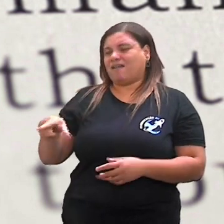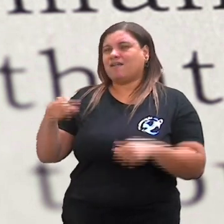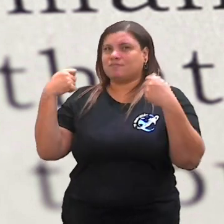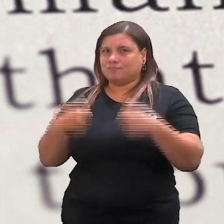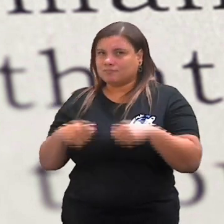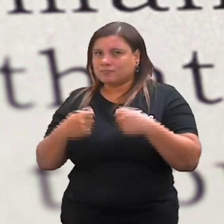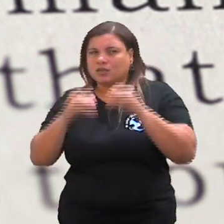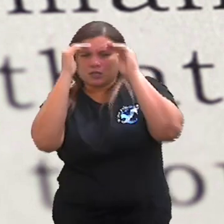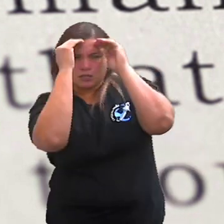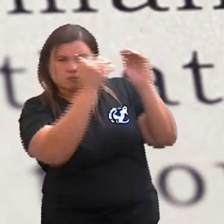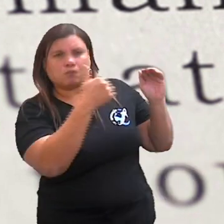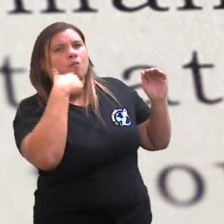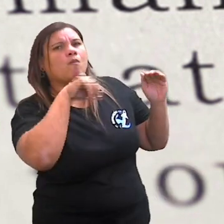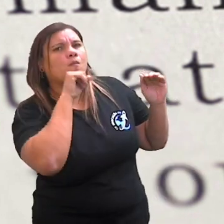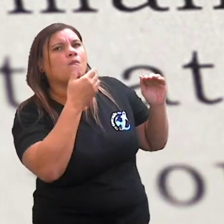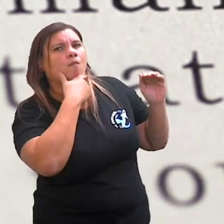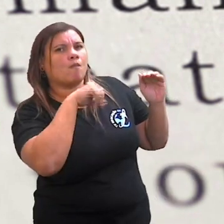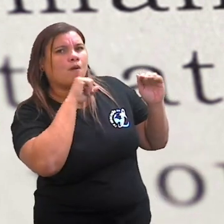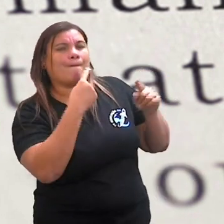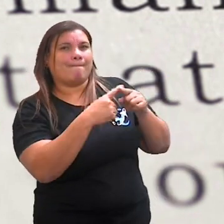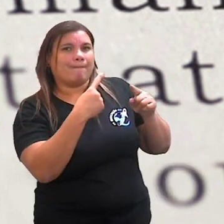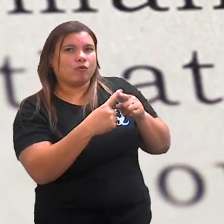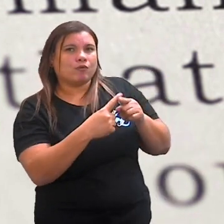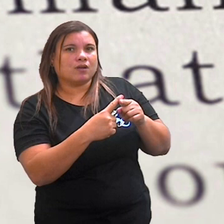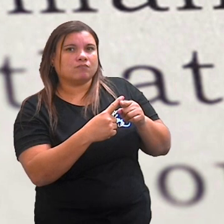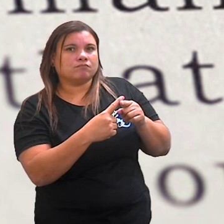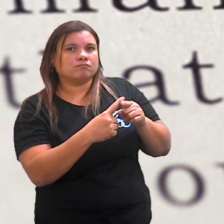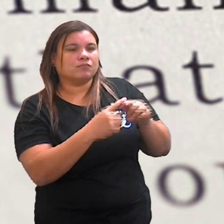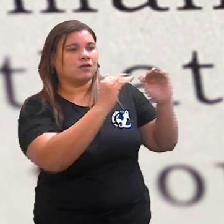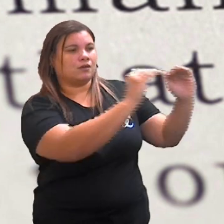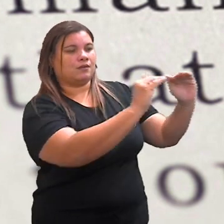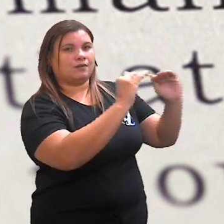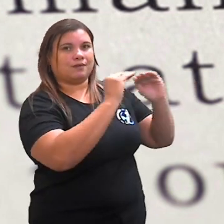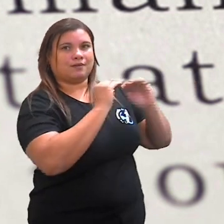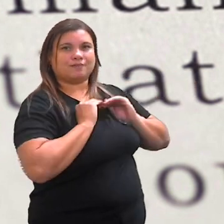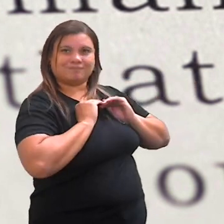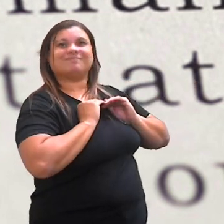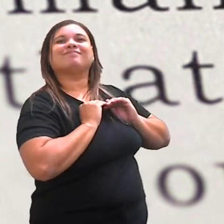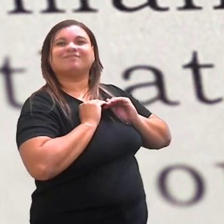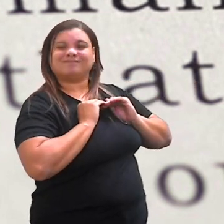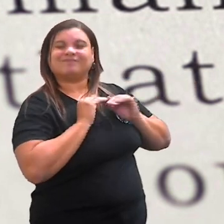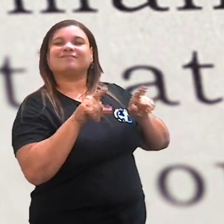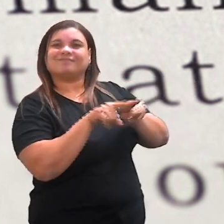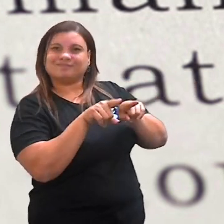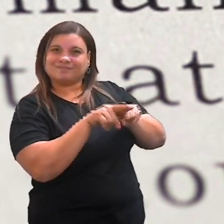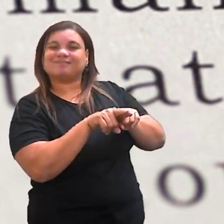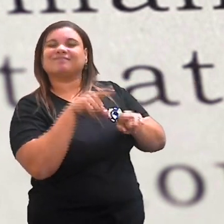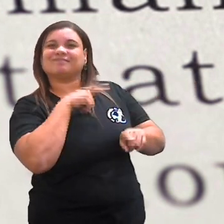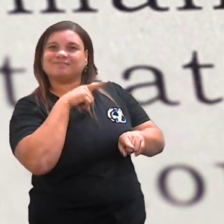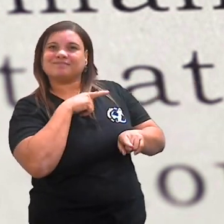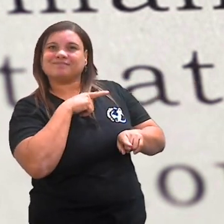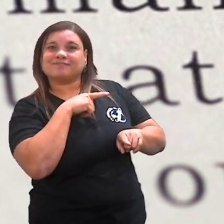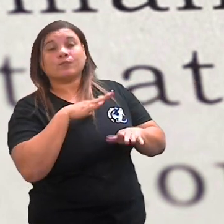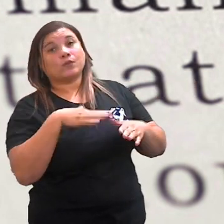si, pensaram certo, porque o respeito é bom que